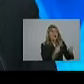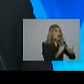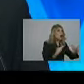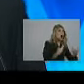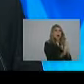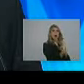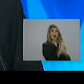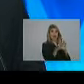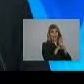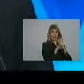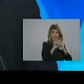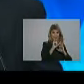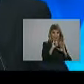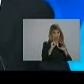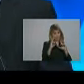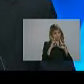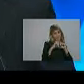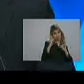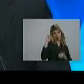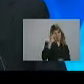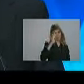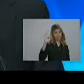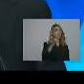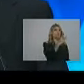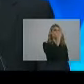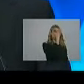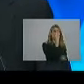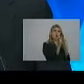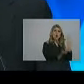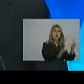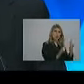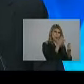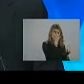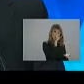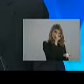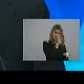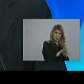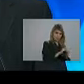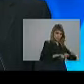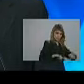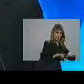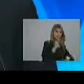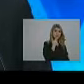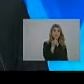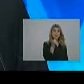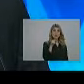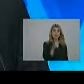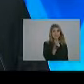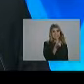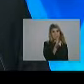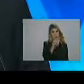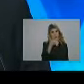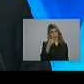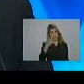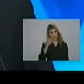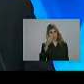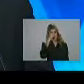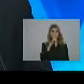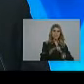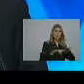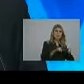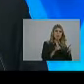a lei federal estipula que nós podemos ter um efetivo da Guarda Municipal de até 12.640 integrantes.